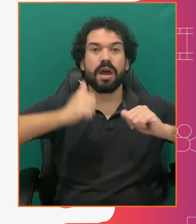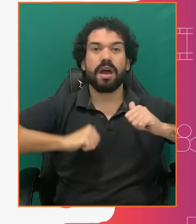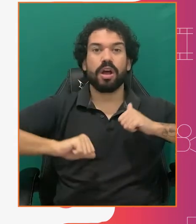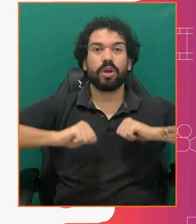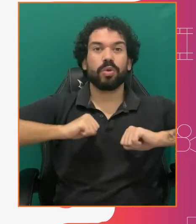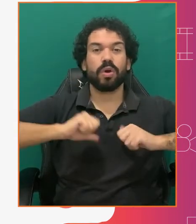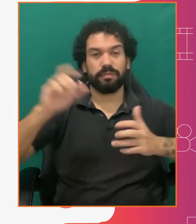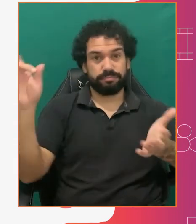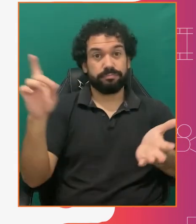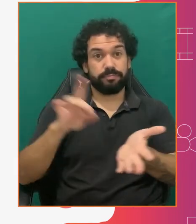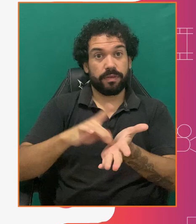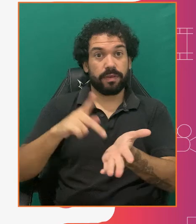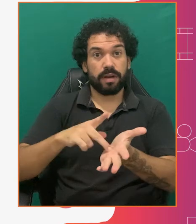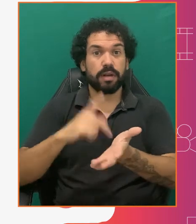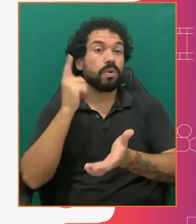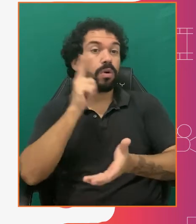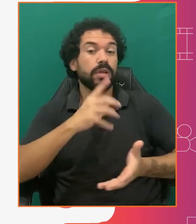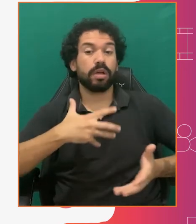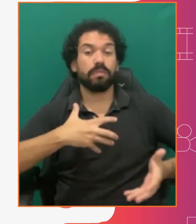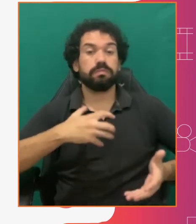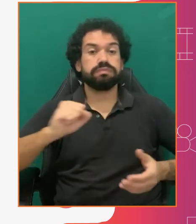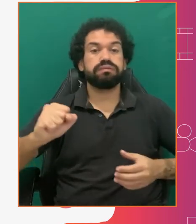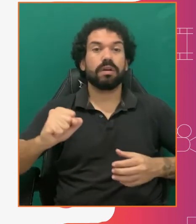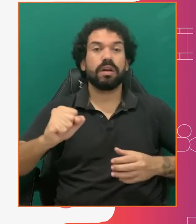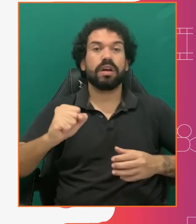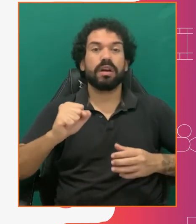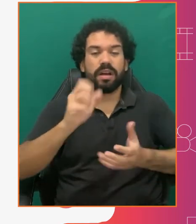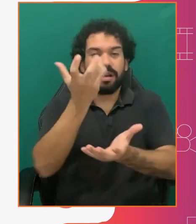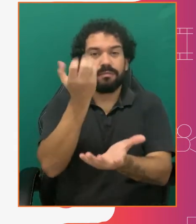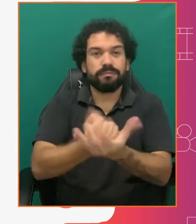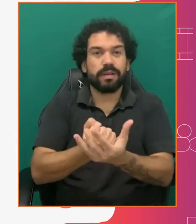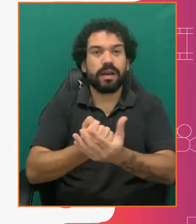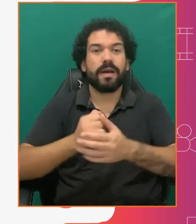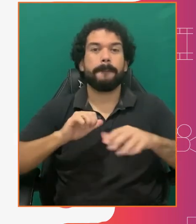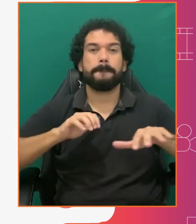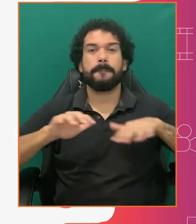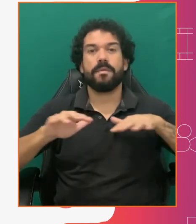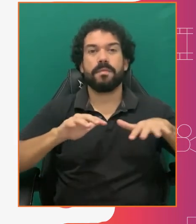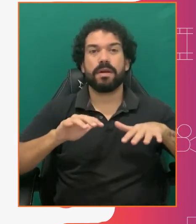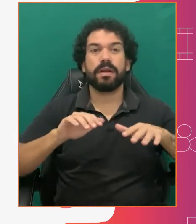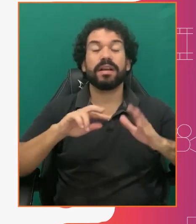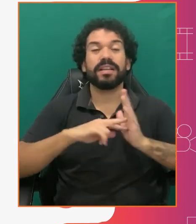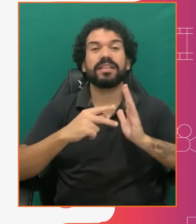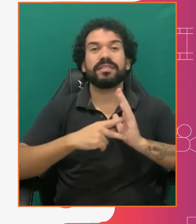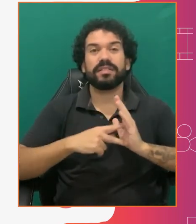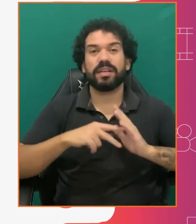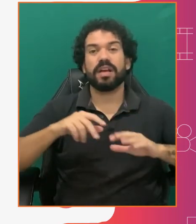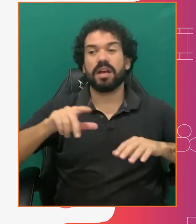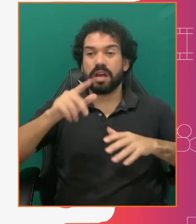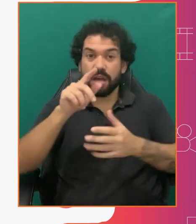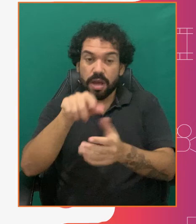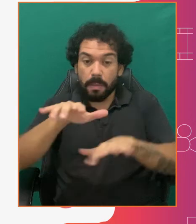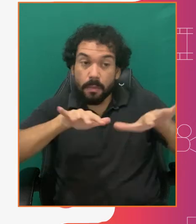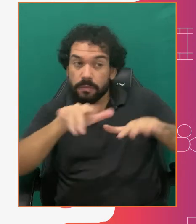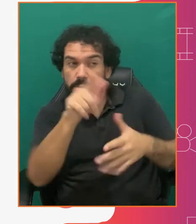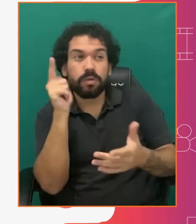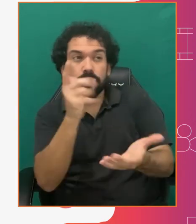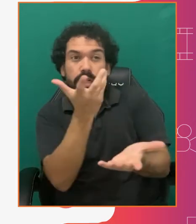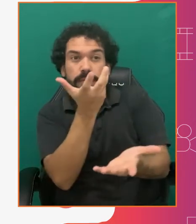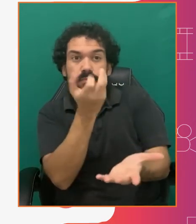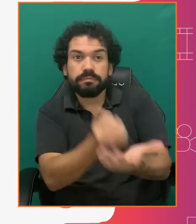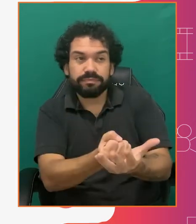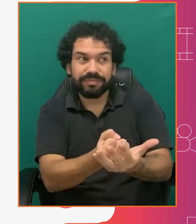reais para gravar um movimento. Motion capture significa captura de movimento, e